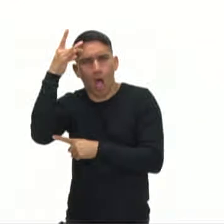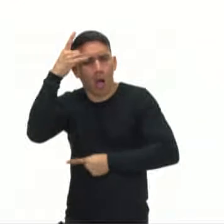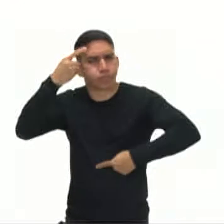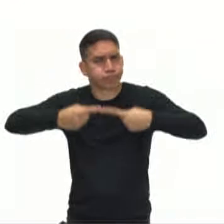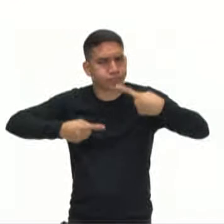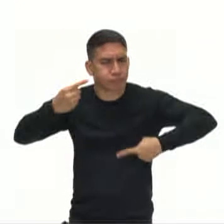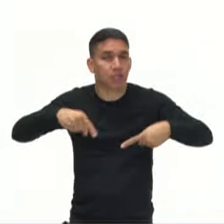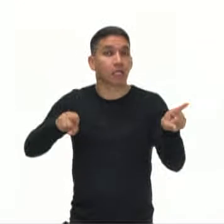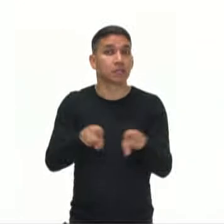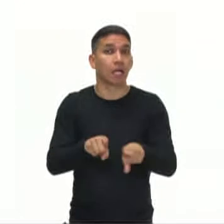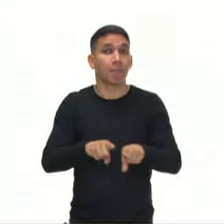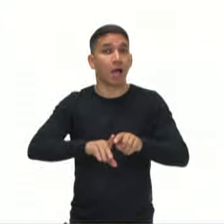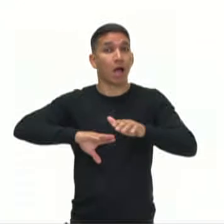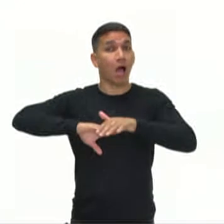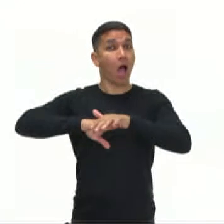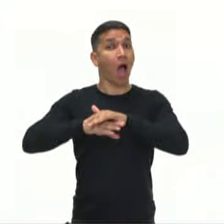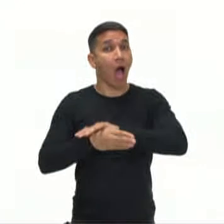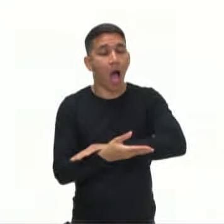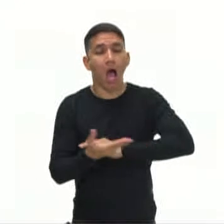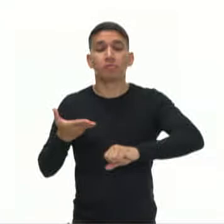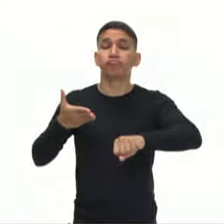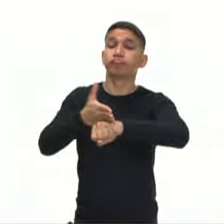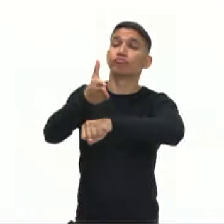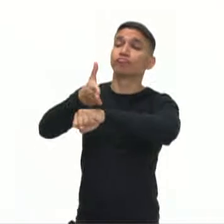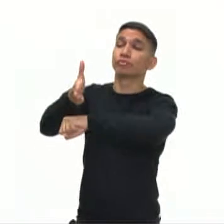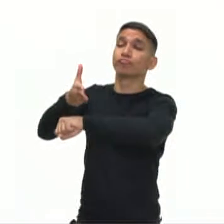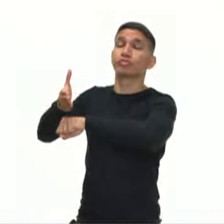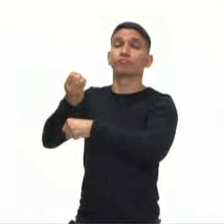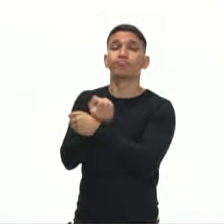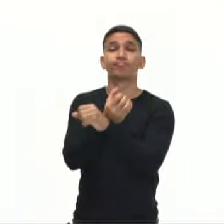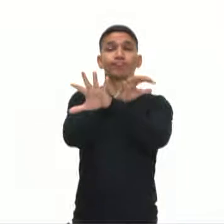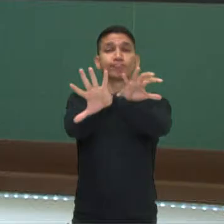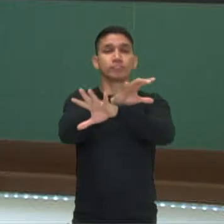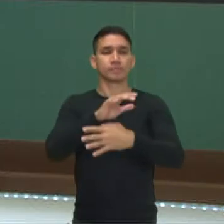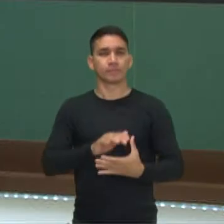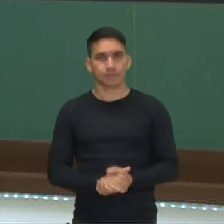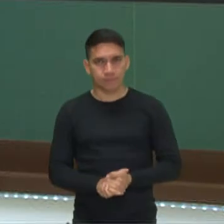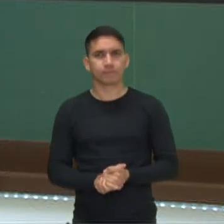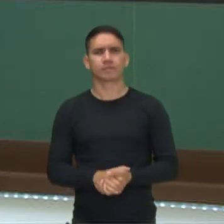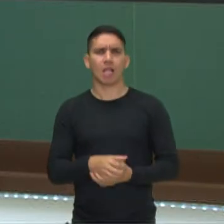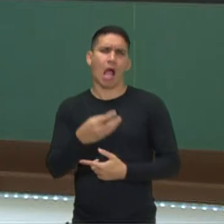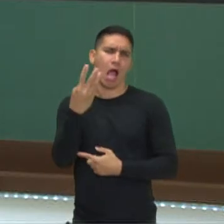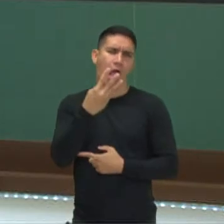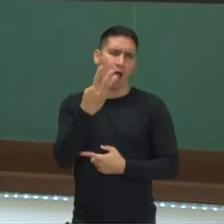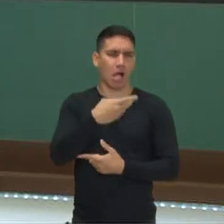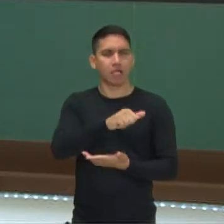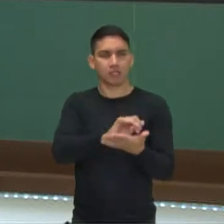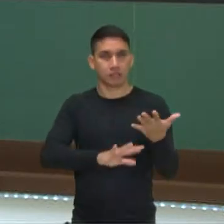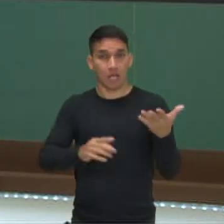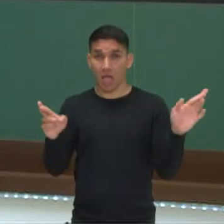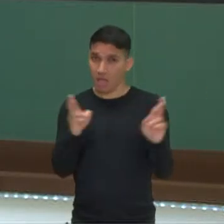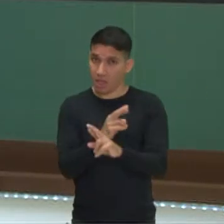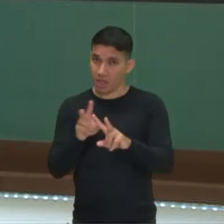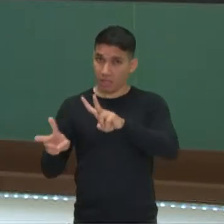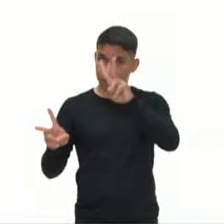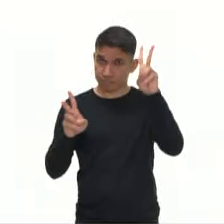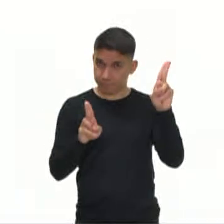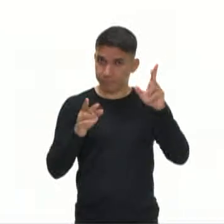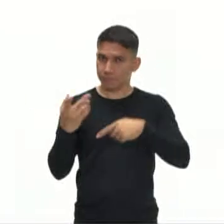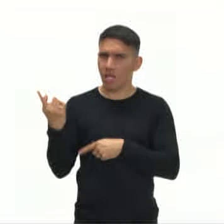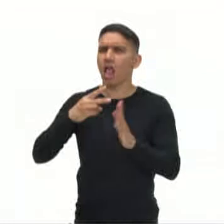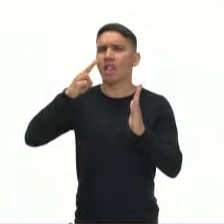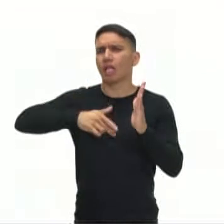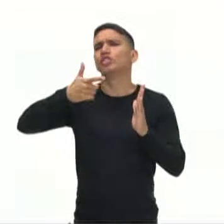os hábitos midiáticos de cada um. Terceira atividade em relação a esse trecho.